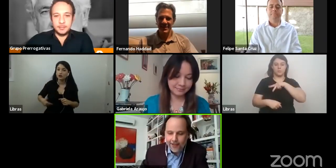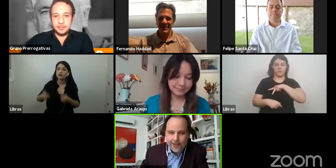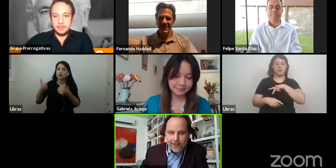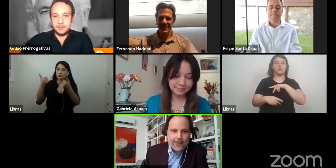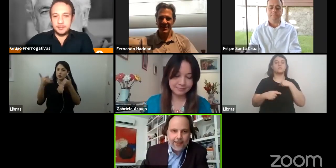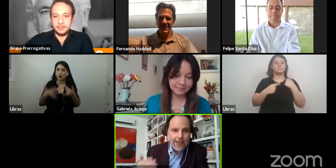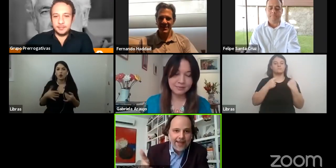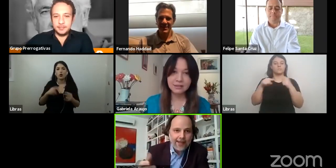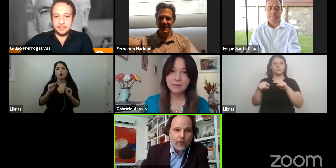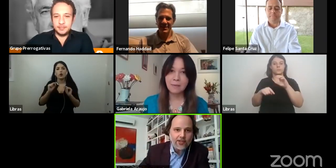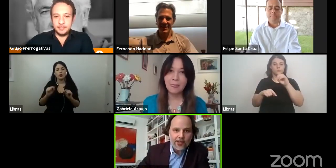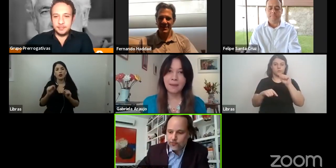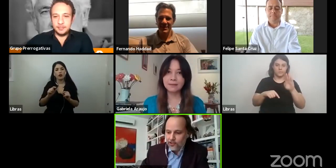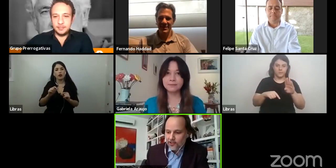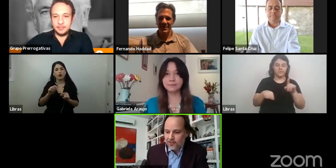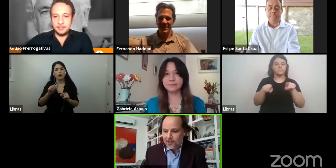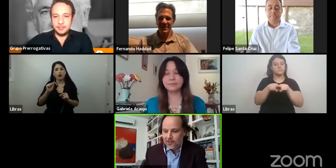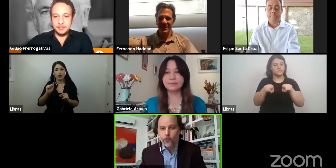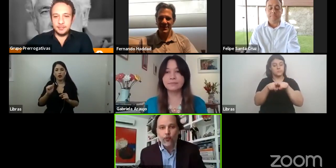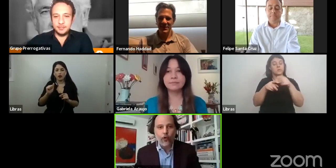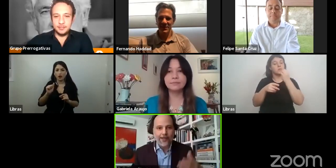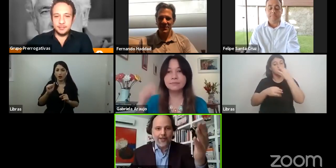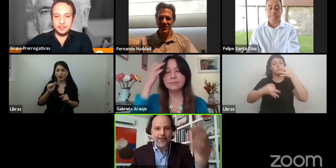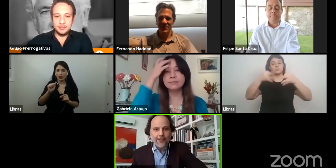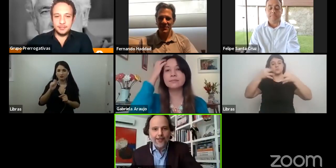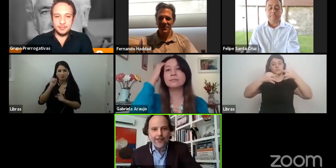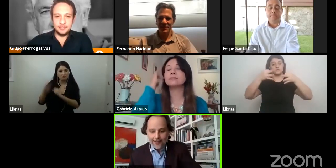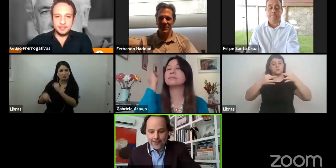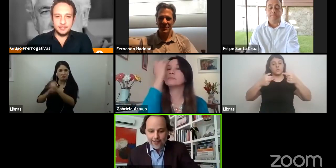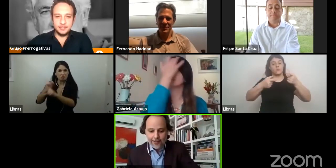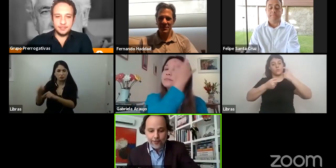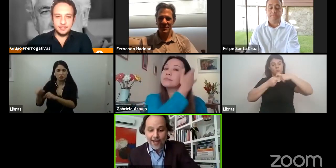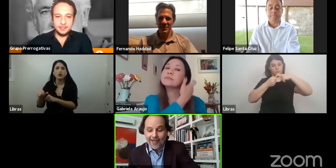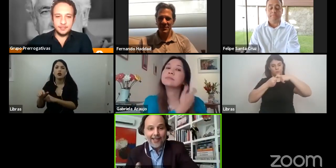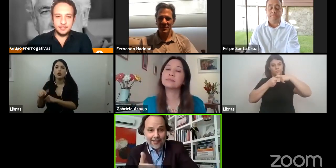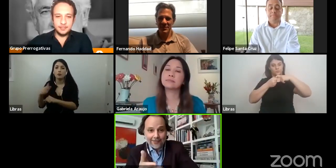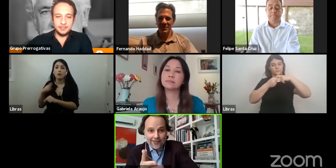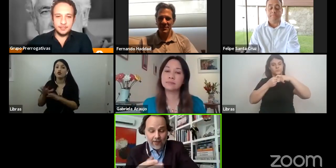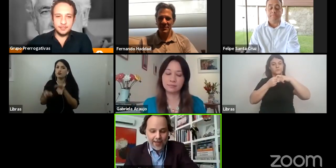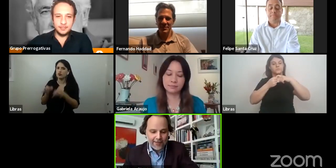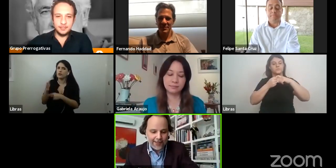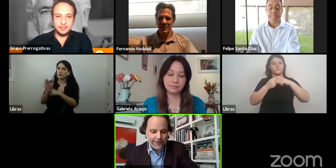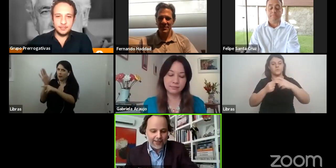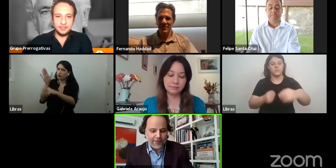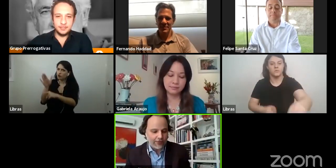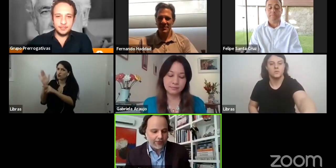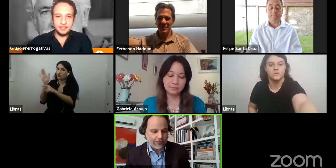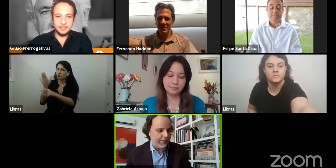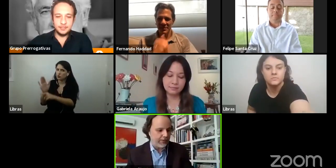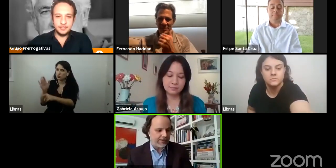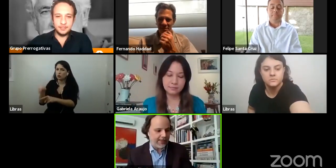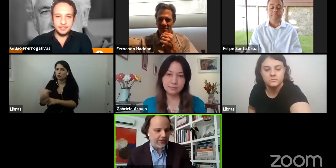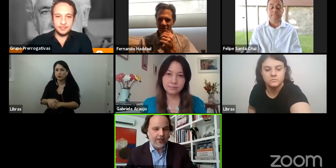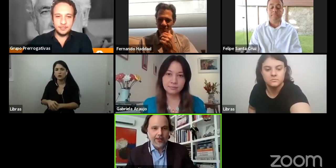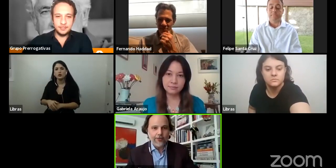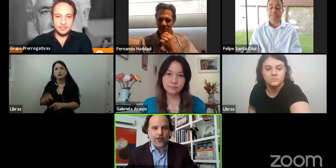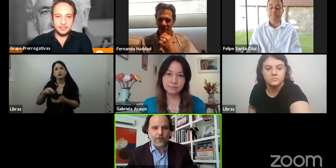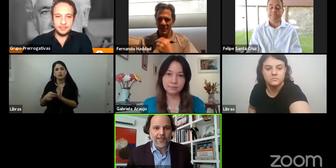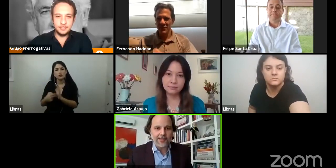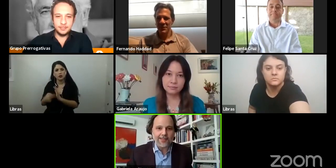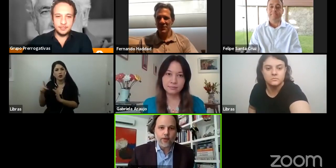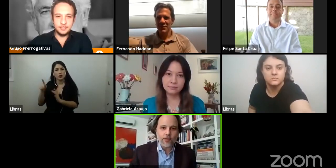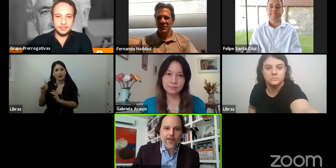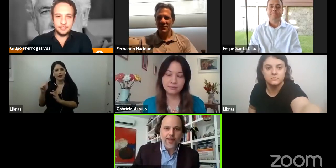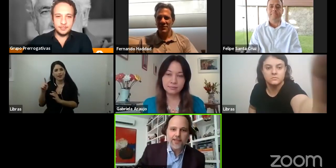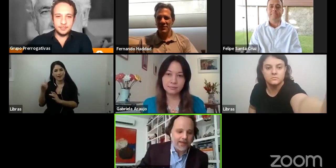da OAB, e ainda bem, realmente, que a justiça recuou, né? E o Cacai estava me lembrando a respeito disso, foi importante o